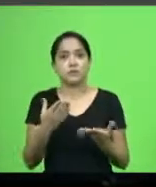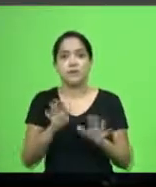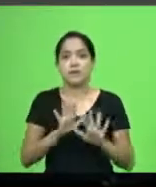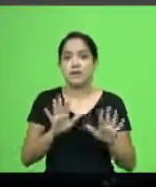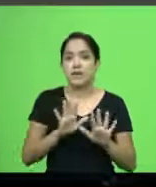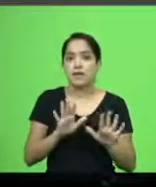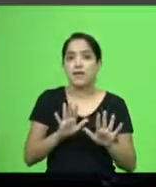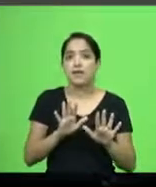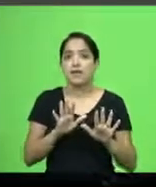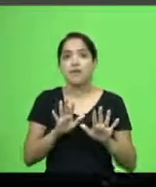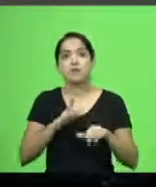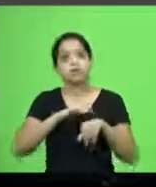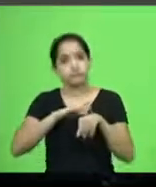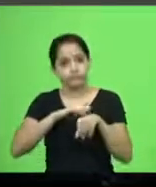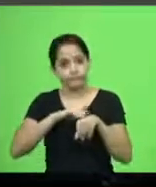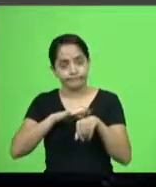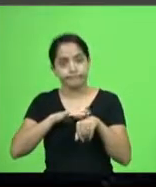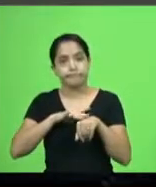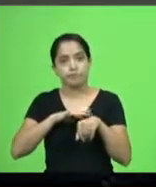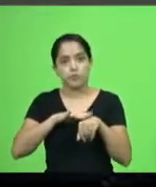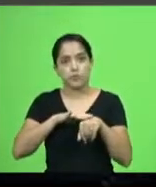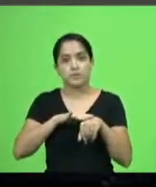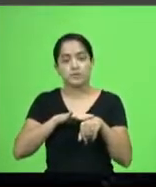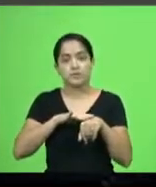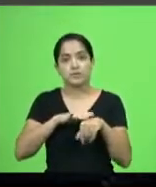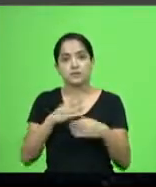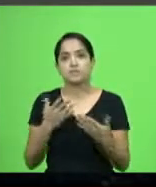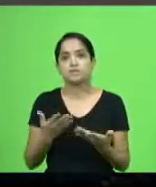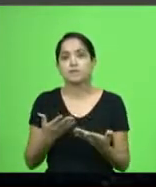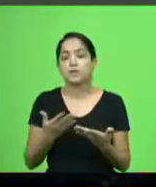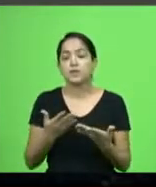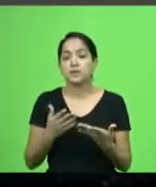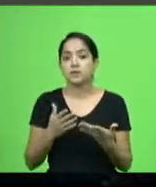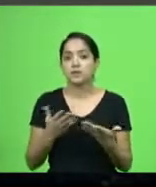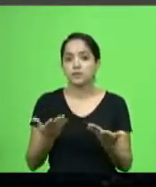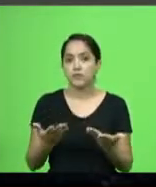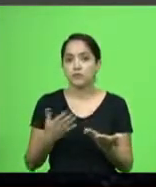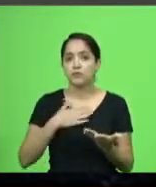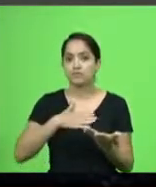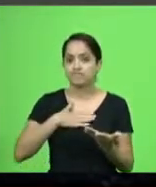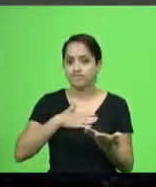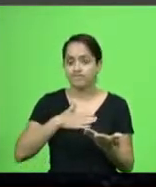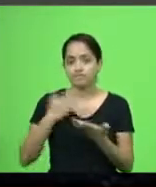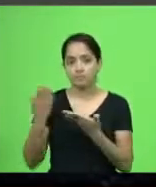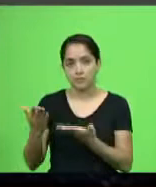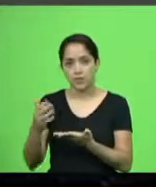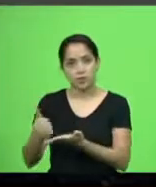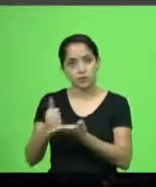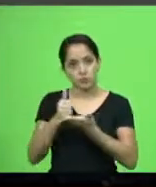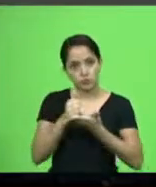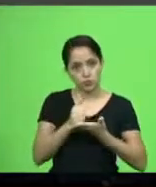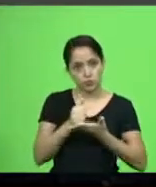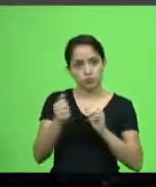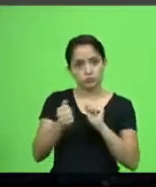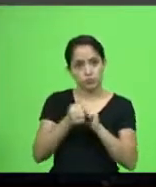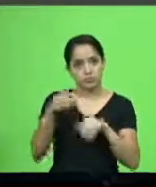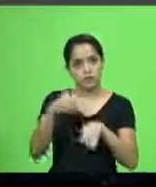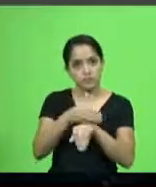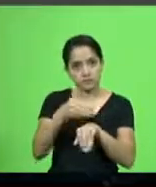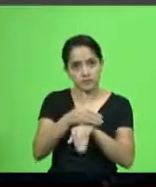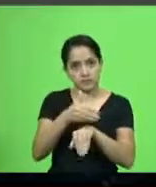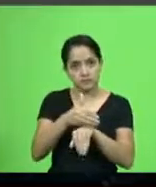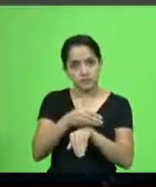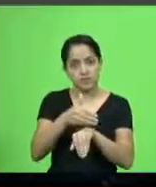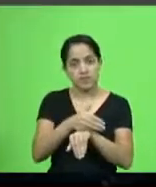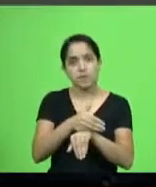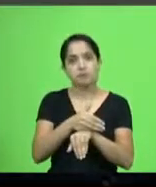uma patologia, né? E eu fico muito contente de ter Vossa Excelência nessa luta, porque é uma luta que